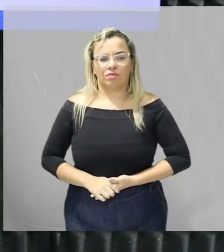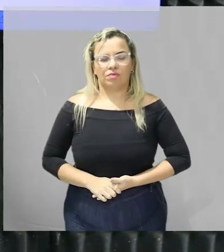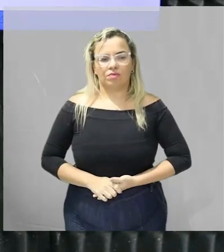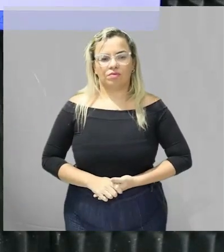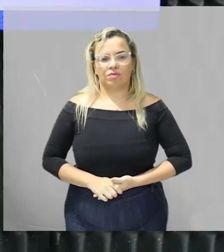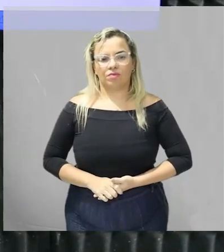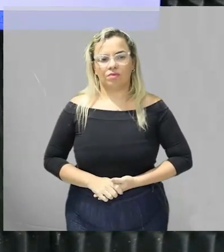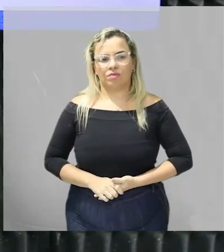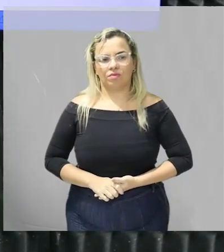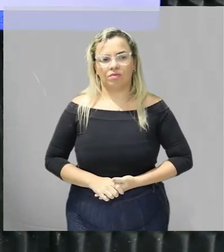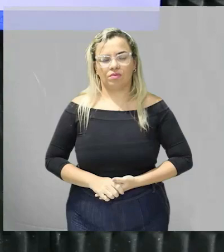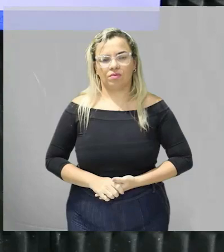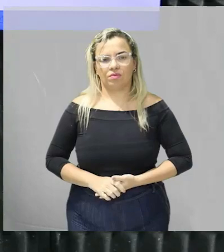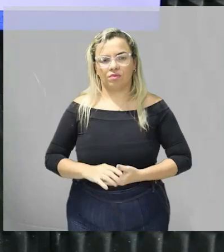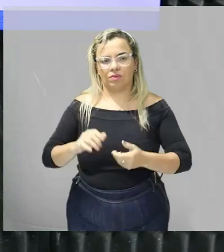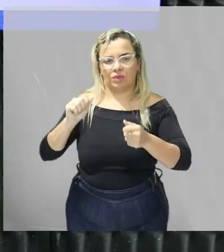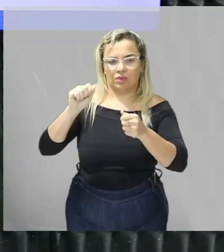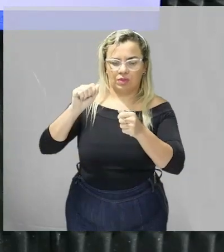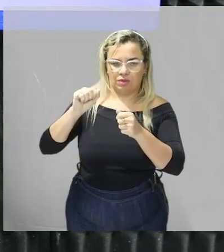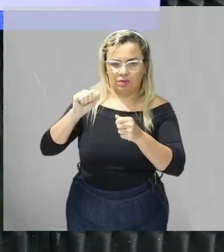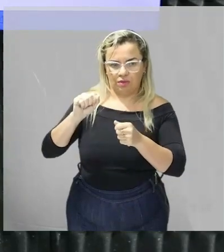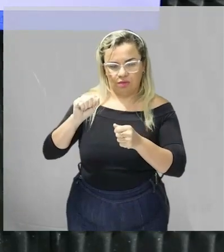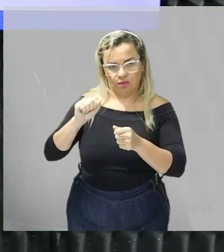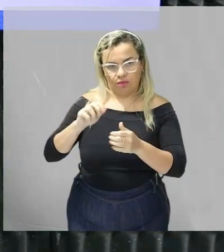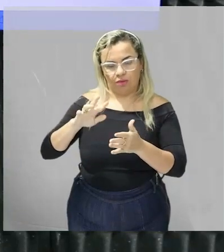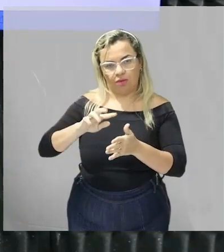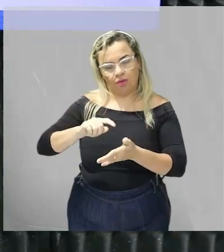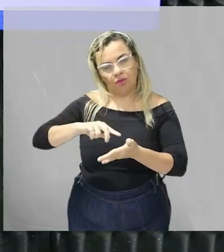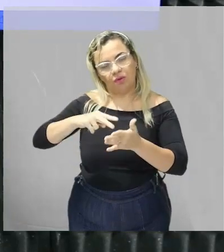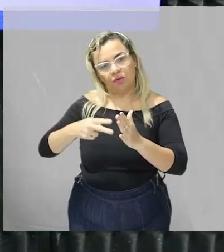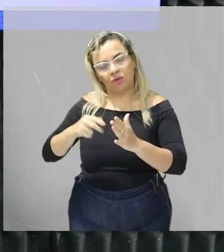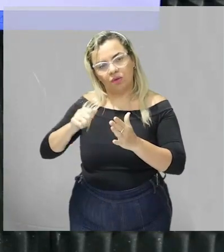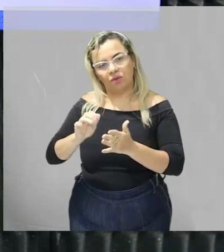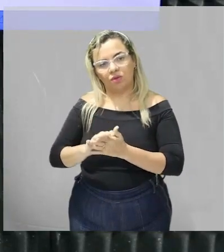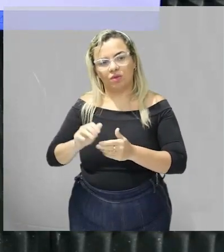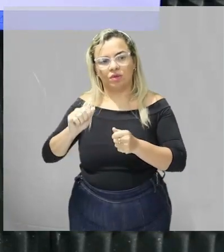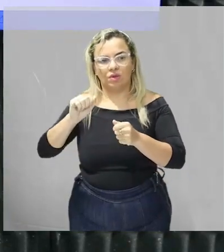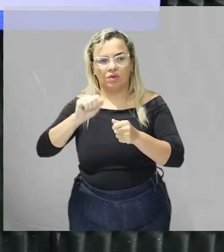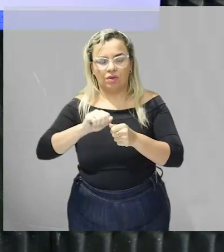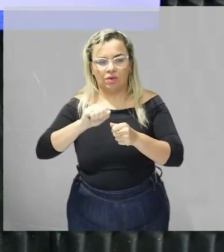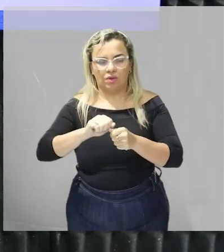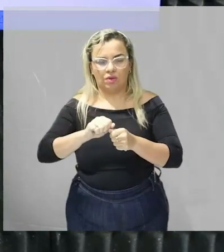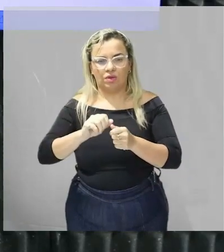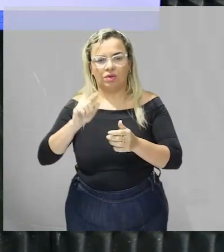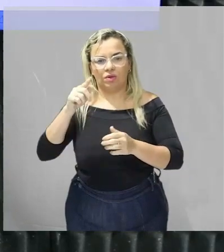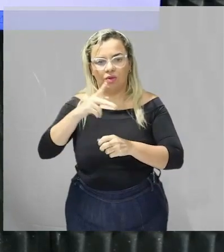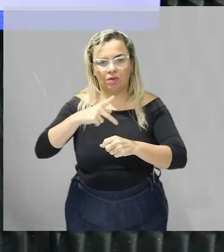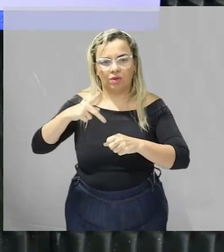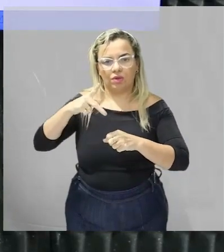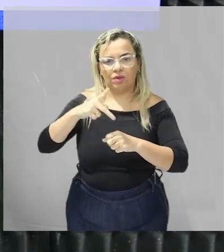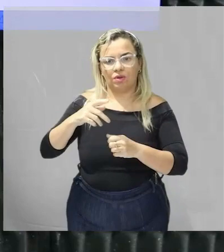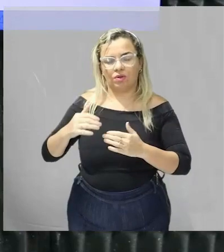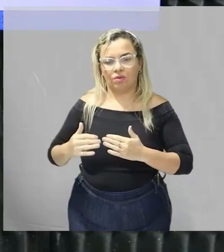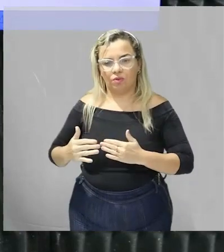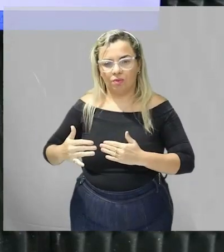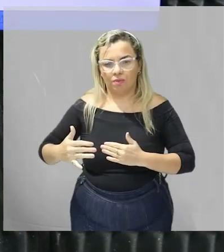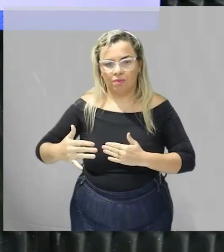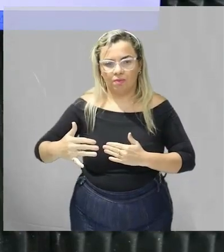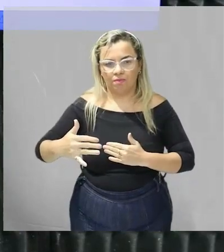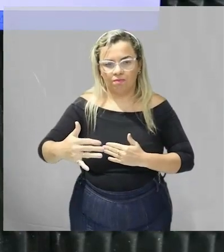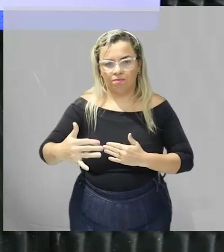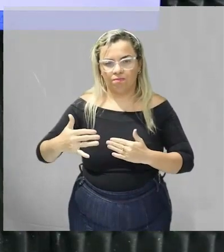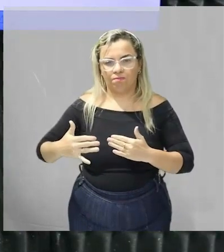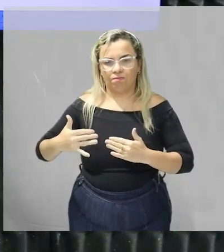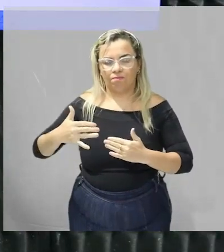seguinte, ó, uma ação estatal, ou seja, aquilo que o Estado precisa fazer, tá? De longo